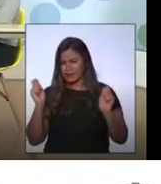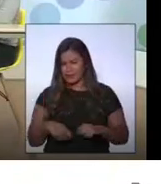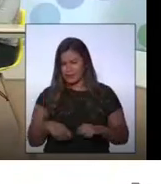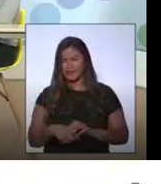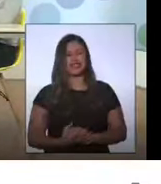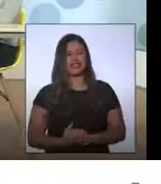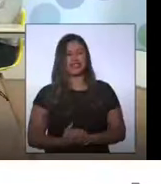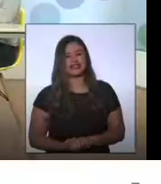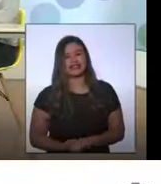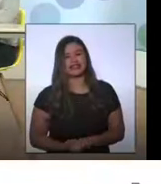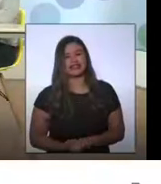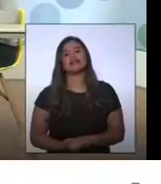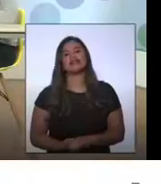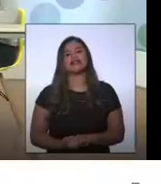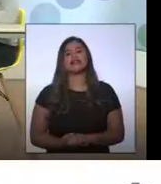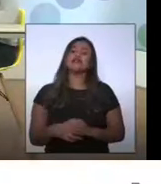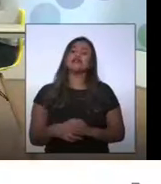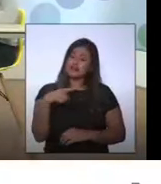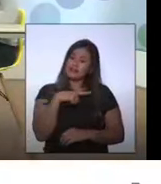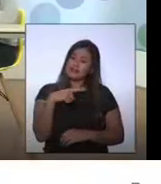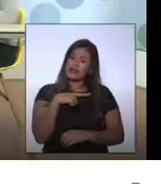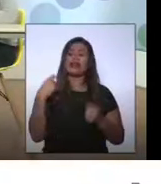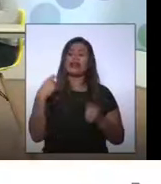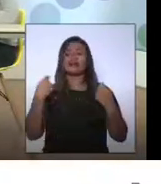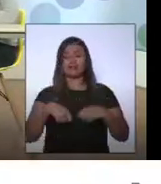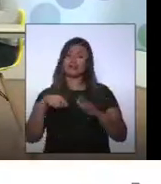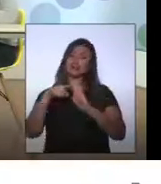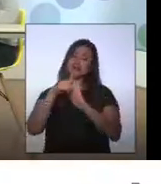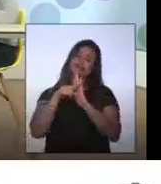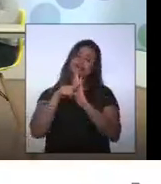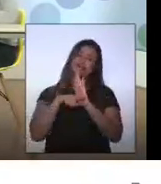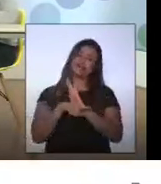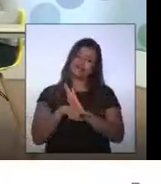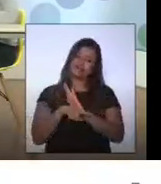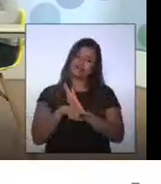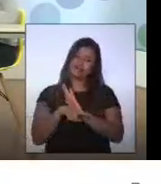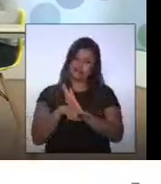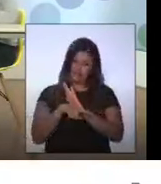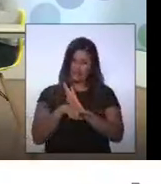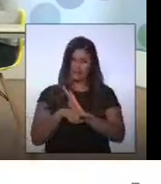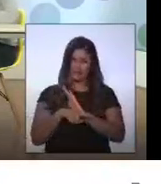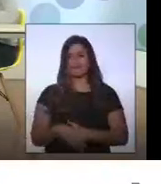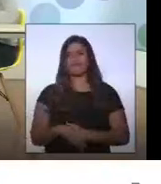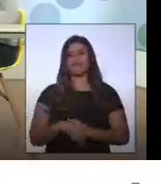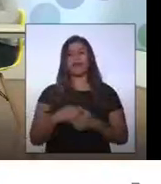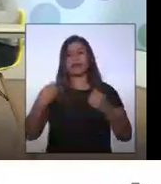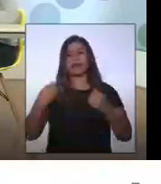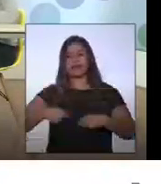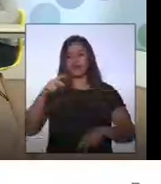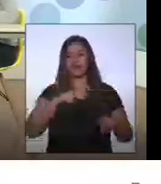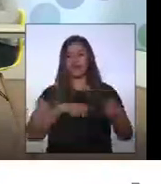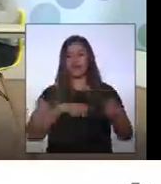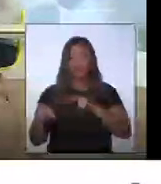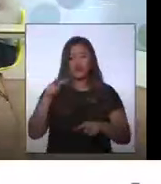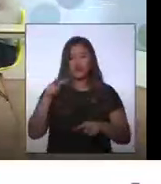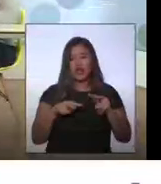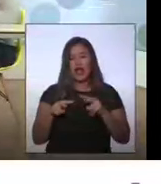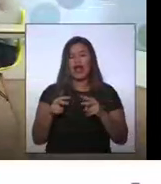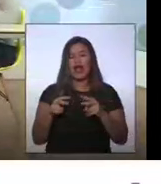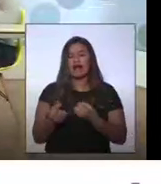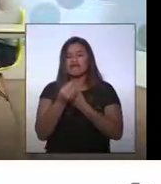Tem se você pesquisar. O caminho é esse, né? Você tem que olhar a